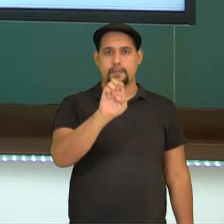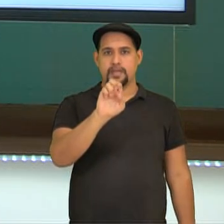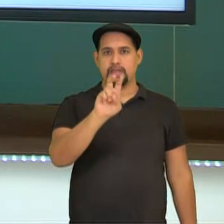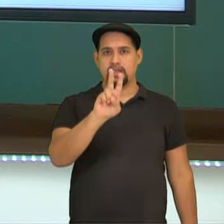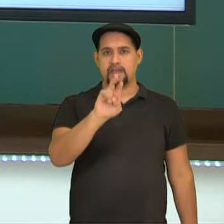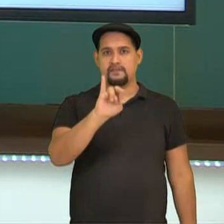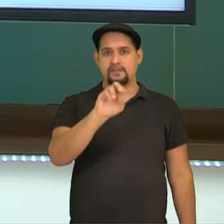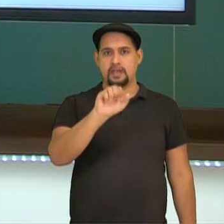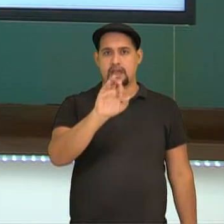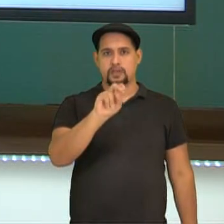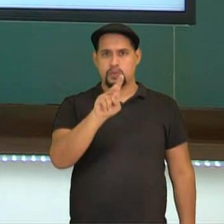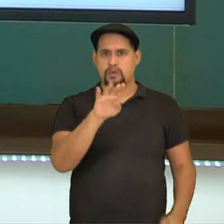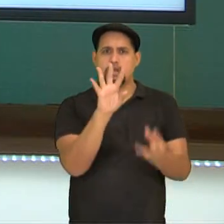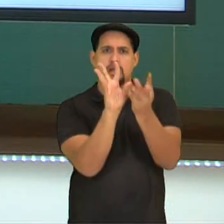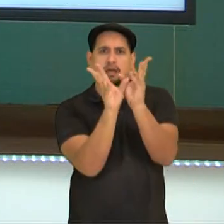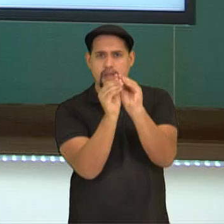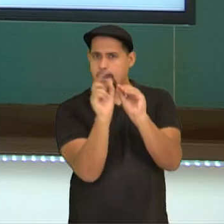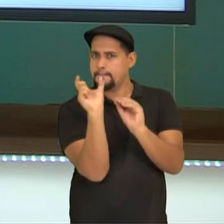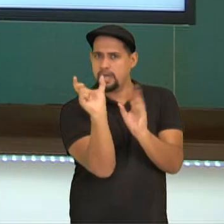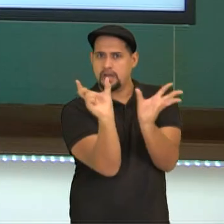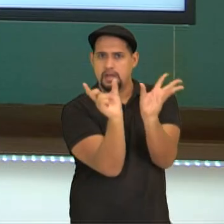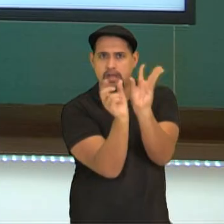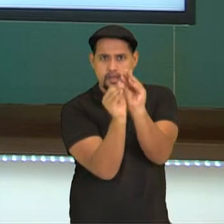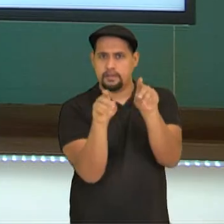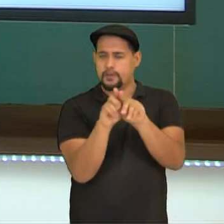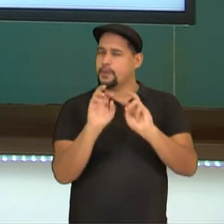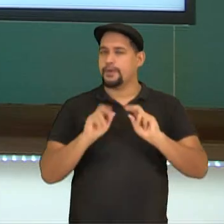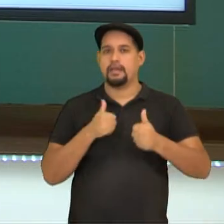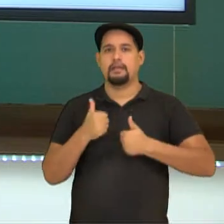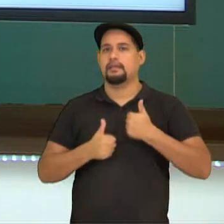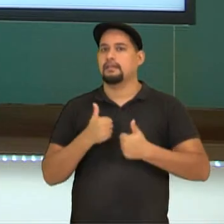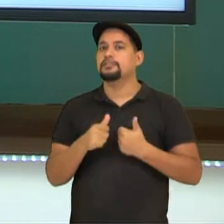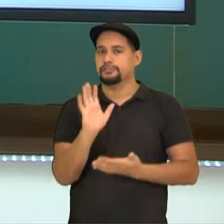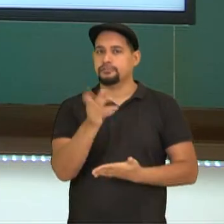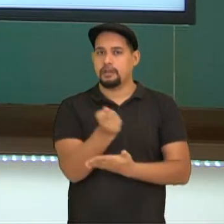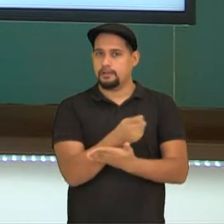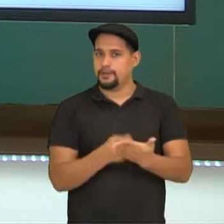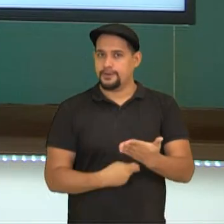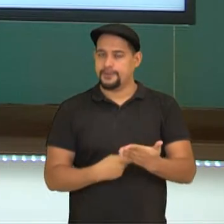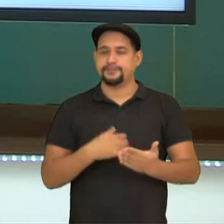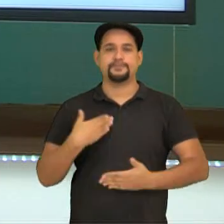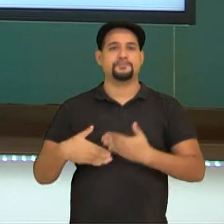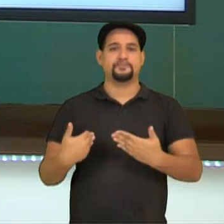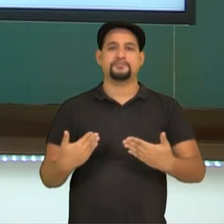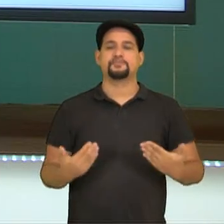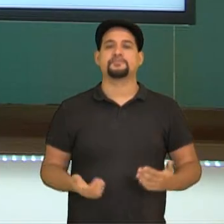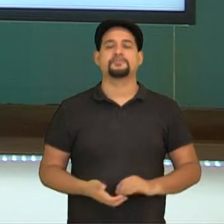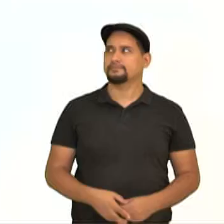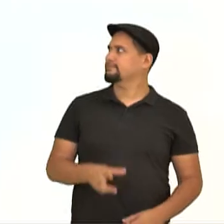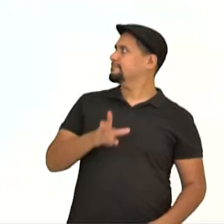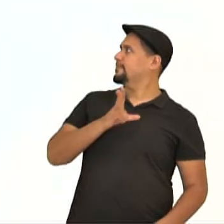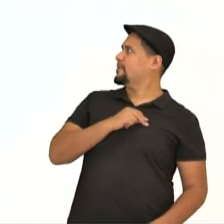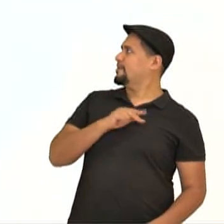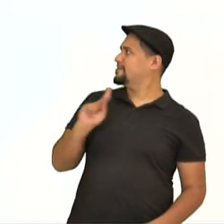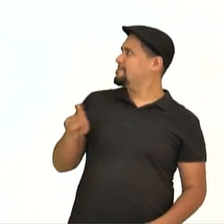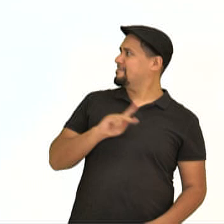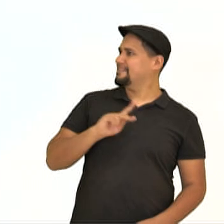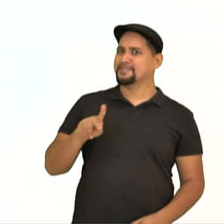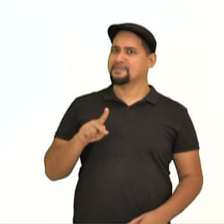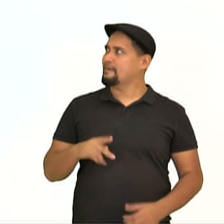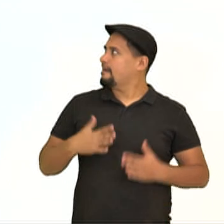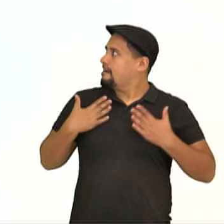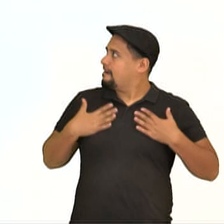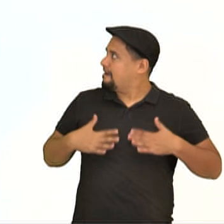aqui. Ó, Pres, Prof, BR, Sec. Beleza? Anotou? Então vamos para frente. Upa,